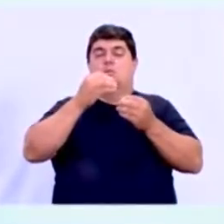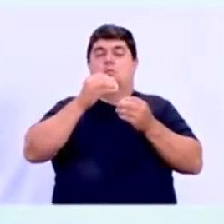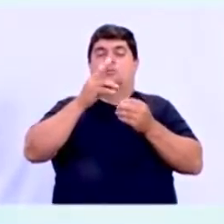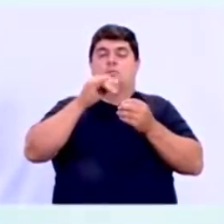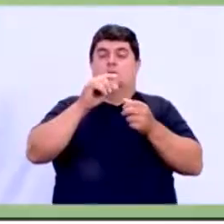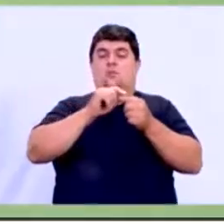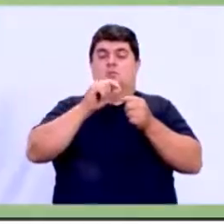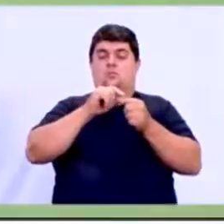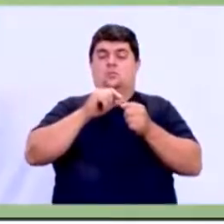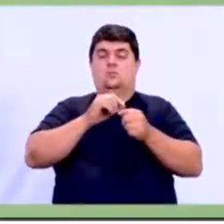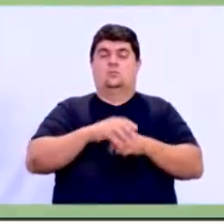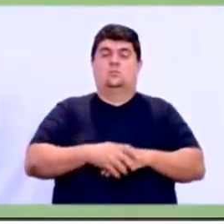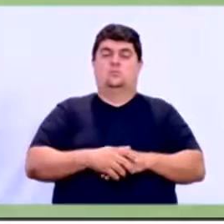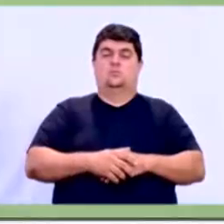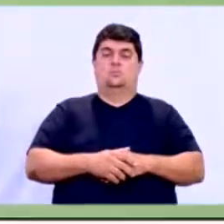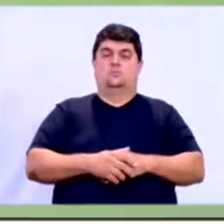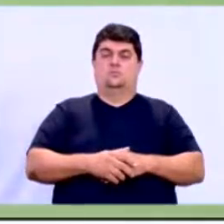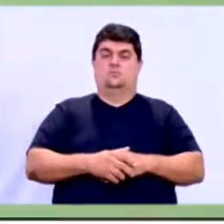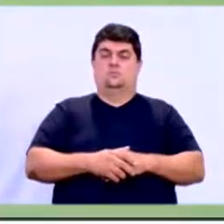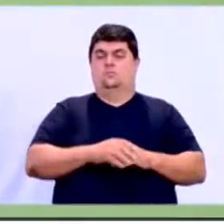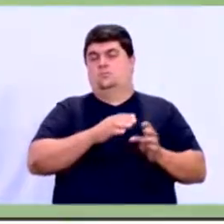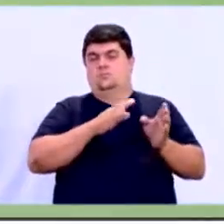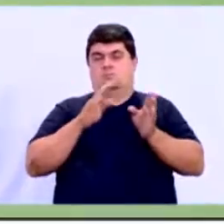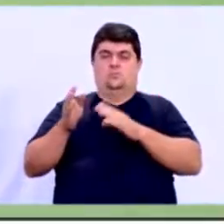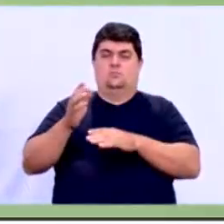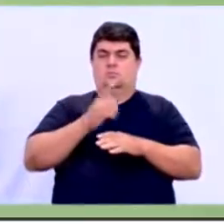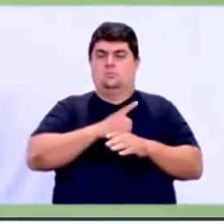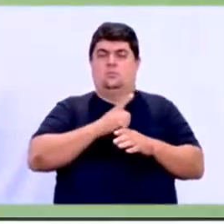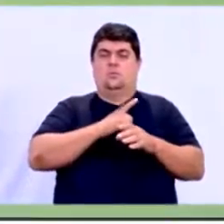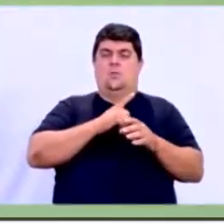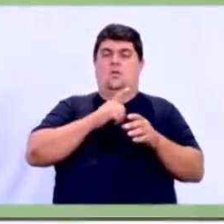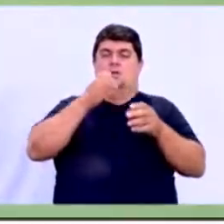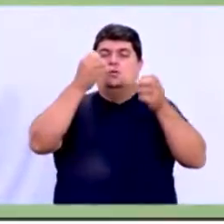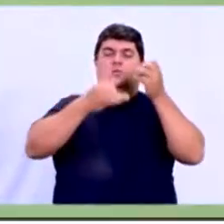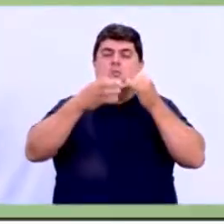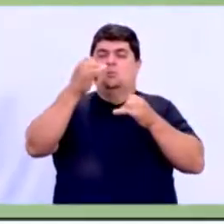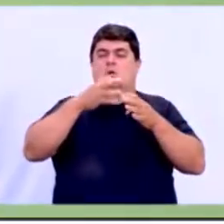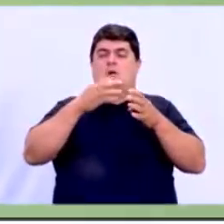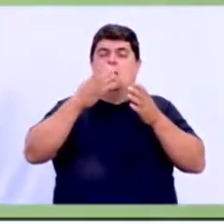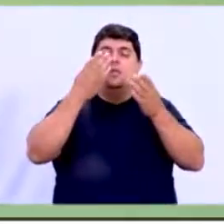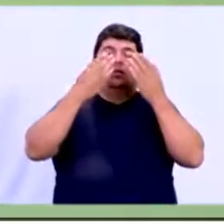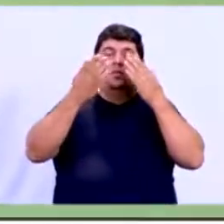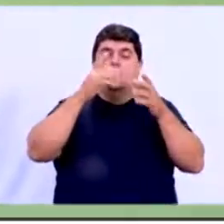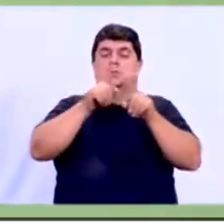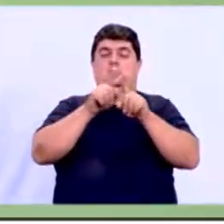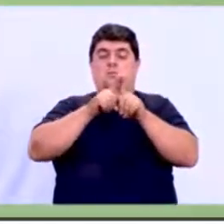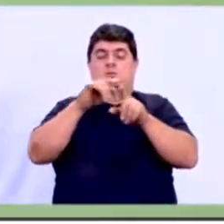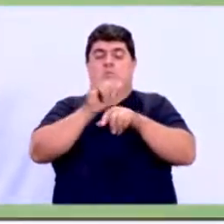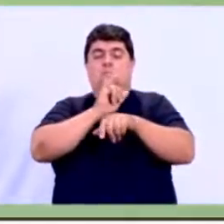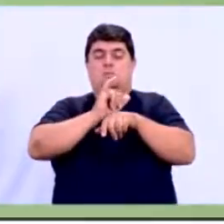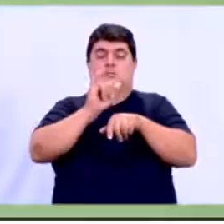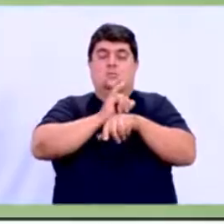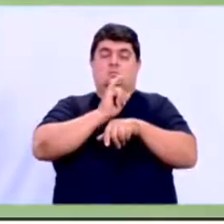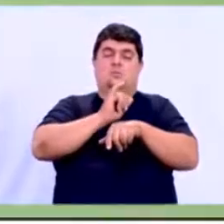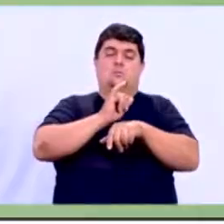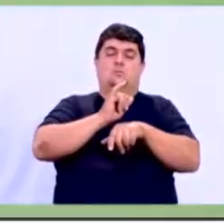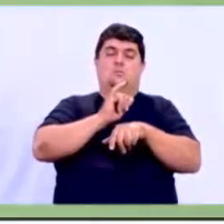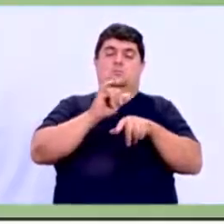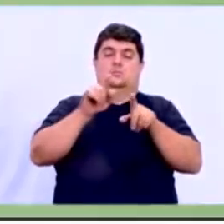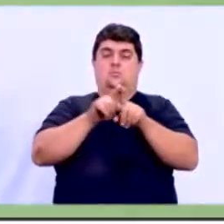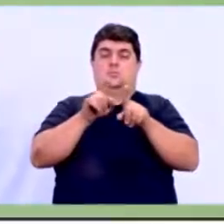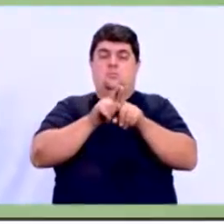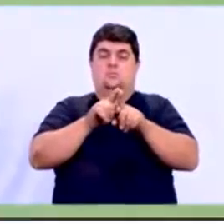futuro. Então, continuando, falamos ainda sobre a análise estratégica, ou a análise SWOT, onde